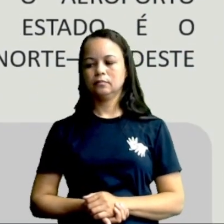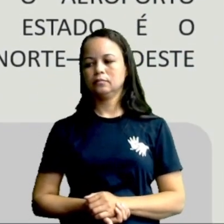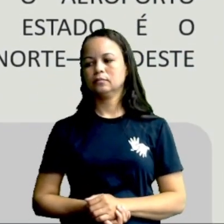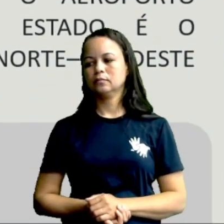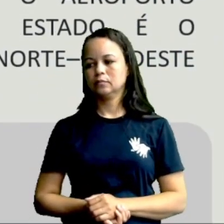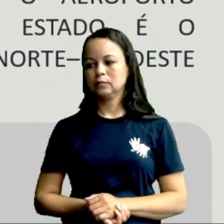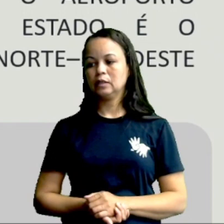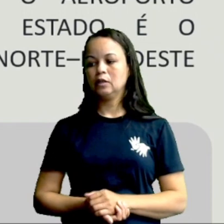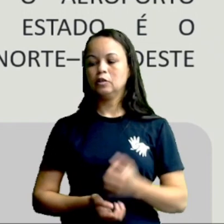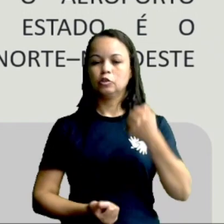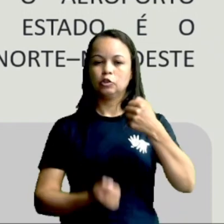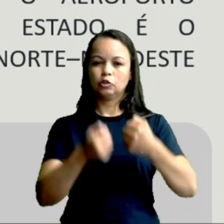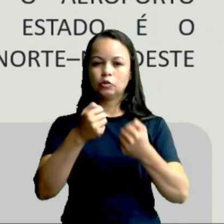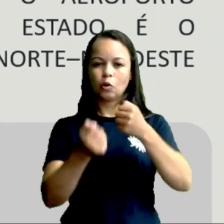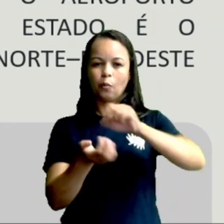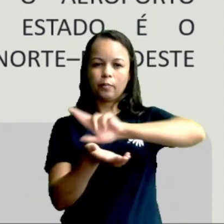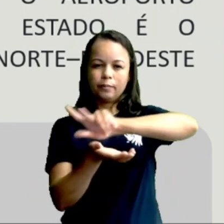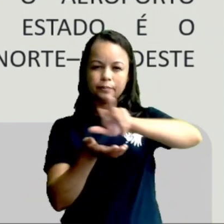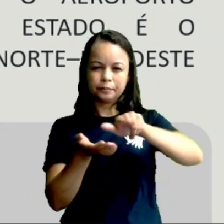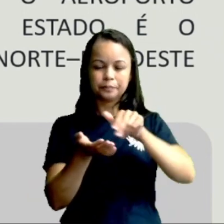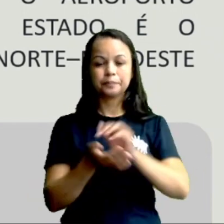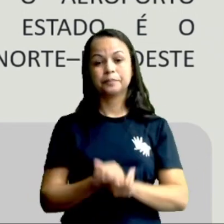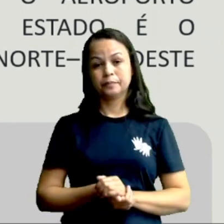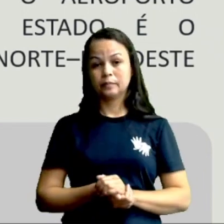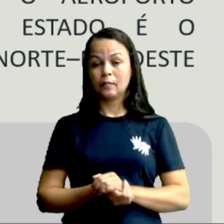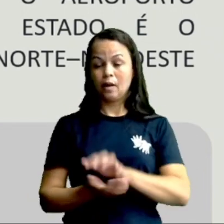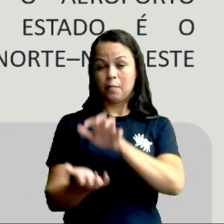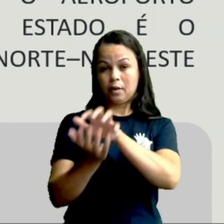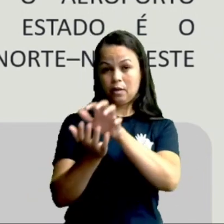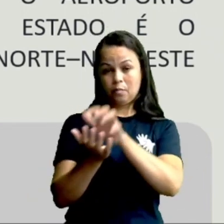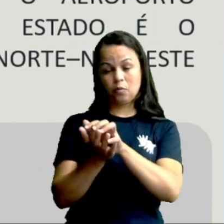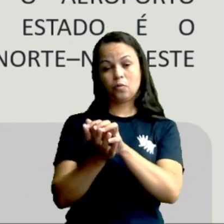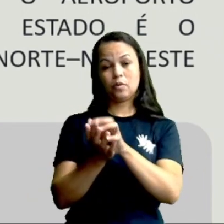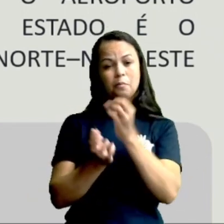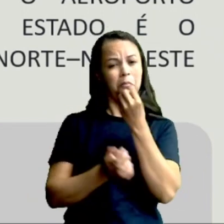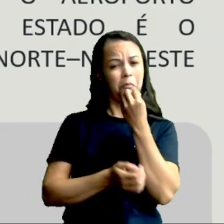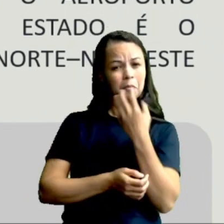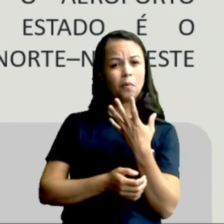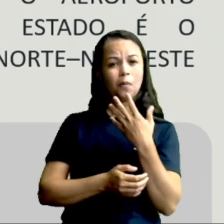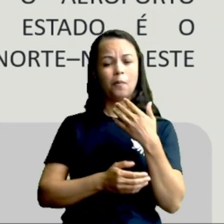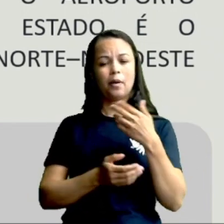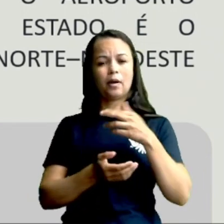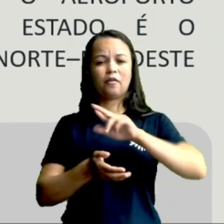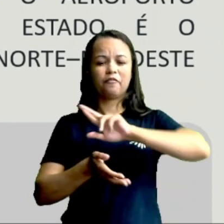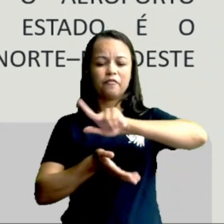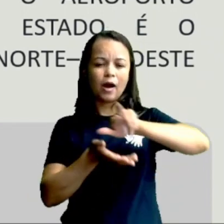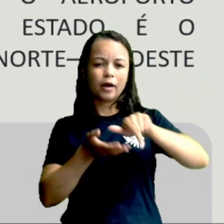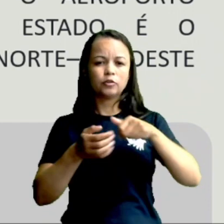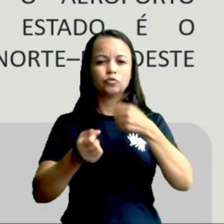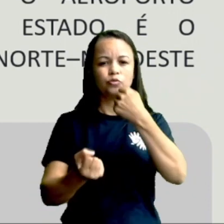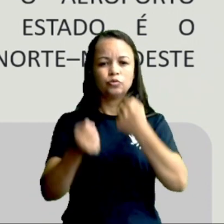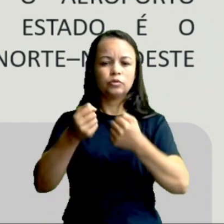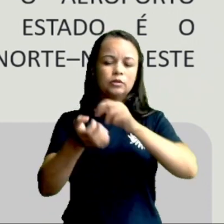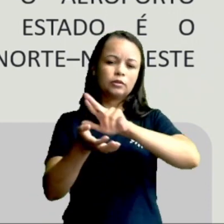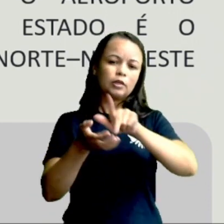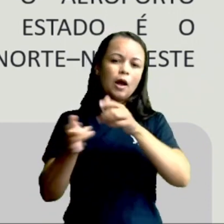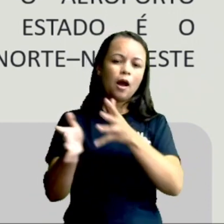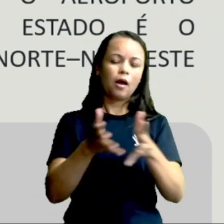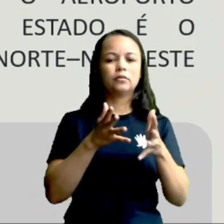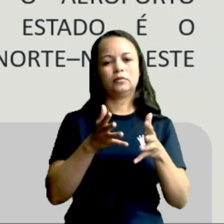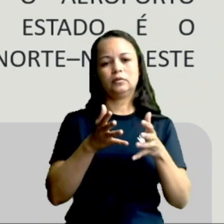Sobre os transportes, né? Pernambuco possui uma boa infraestrutura de transportes e o estado apresenta uma